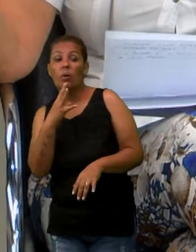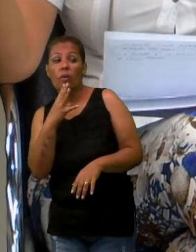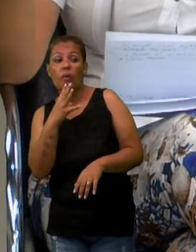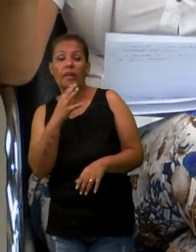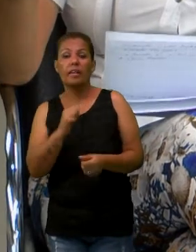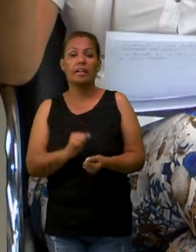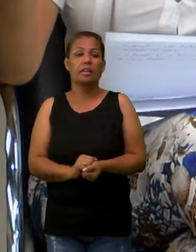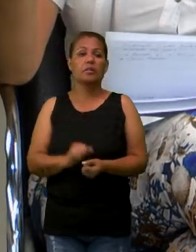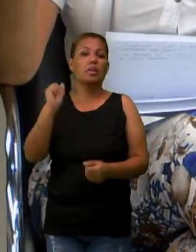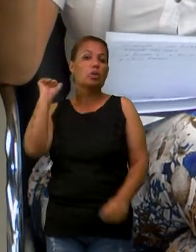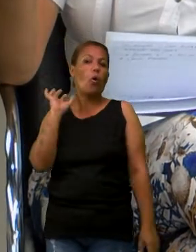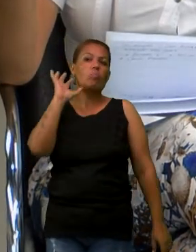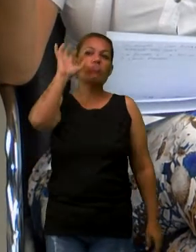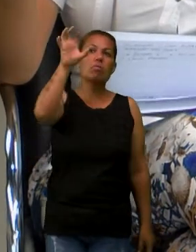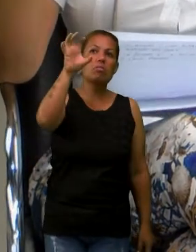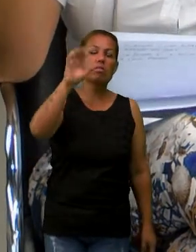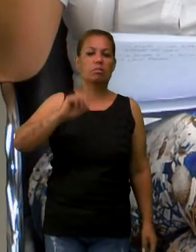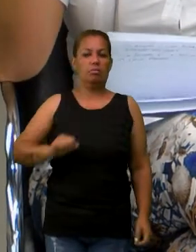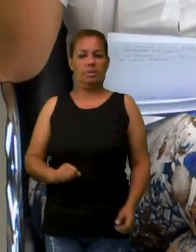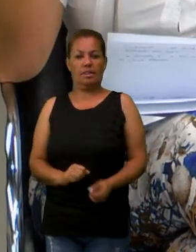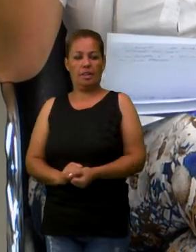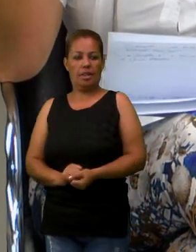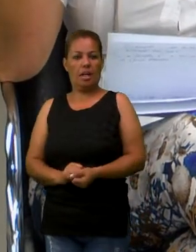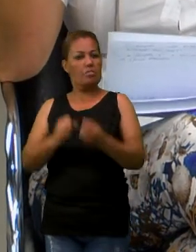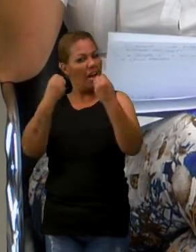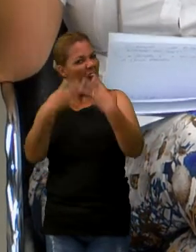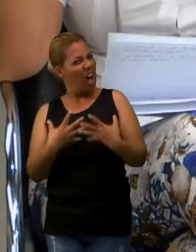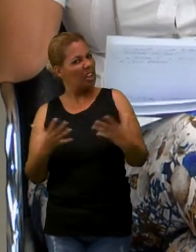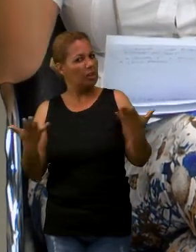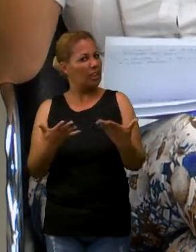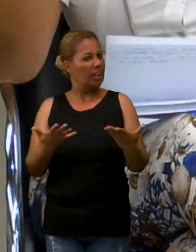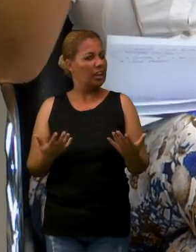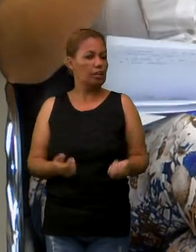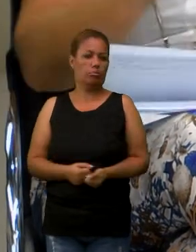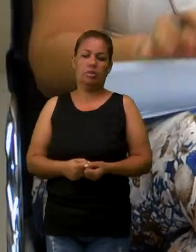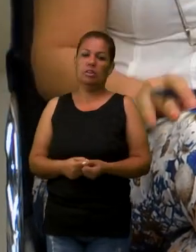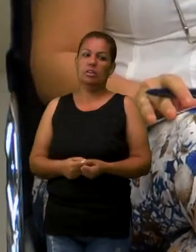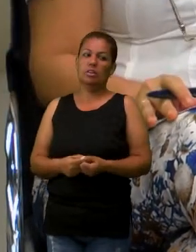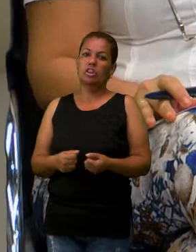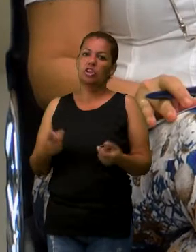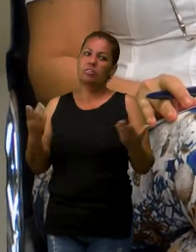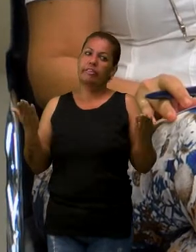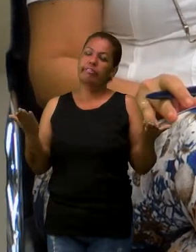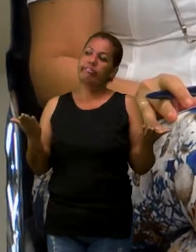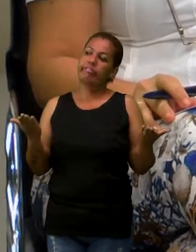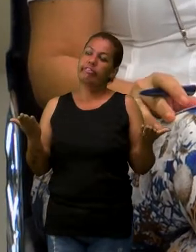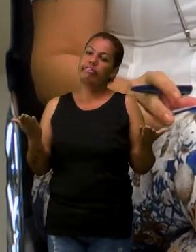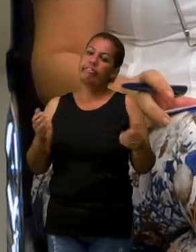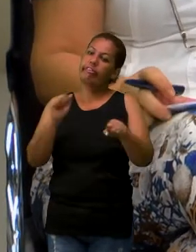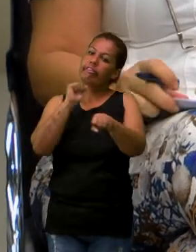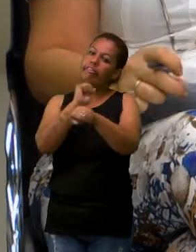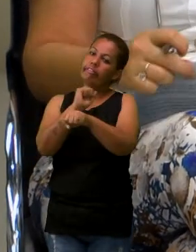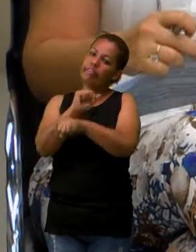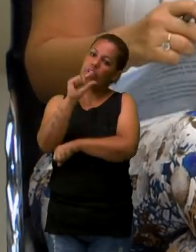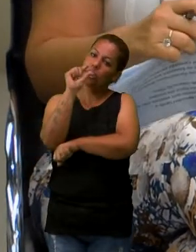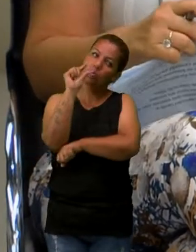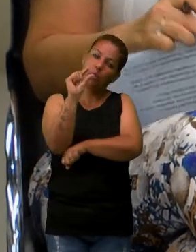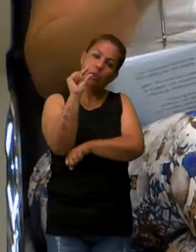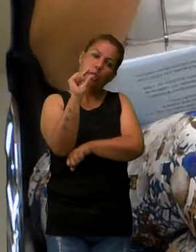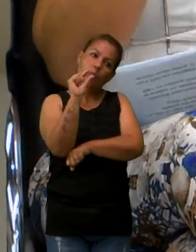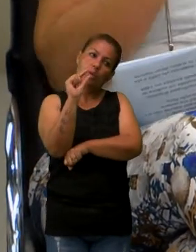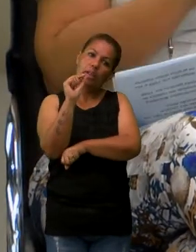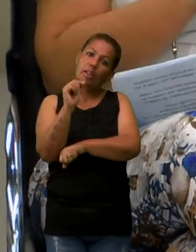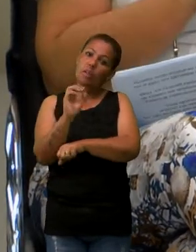dom consecutivo após ter ficado mais gente nós vamos ter que chamar neo que marina é valdir